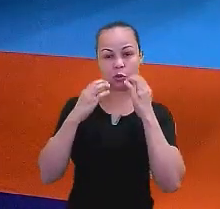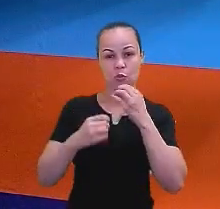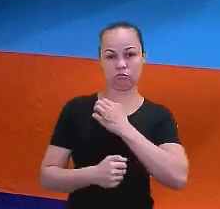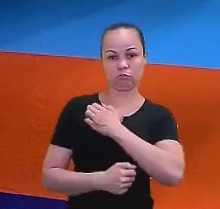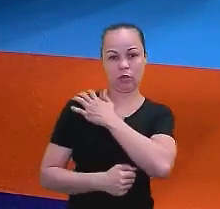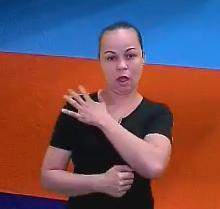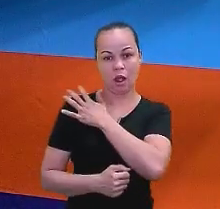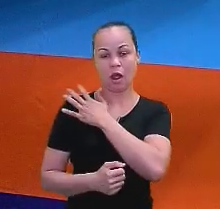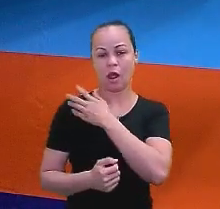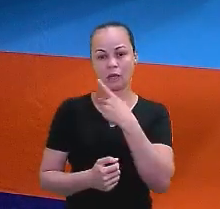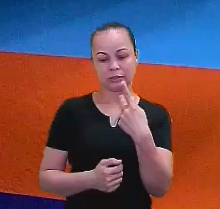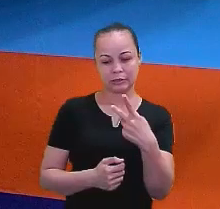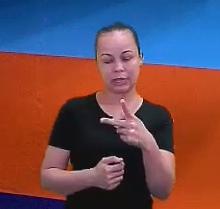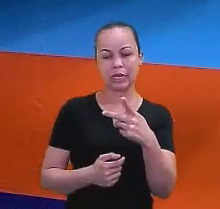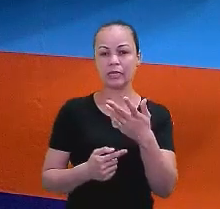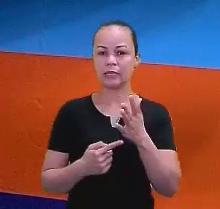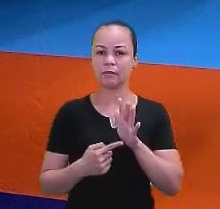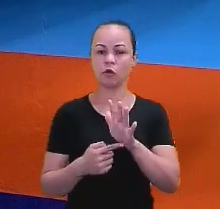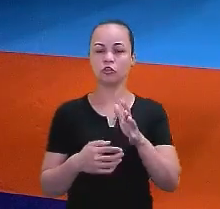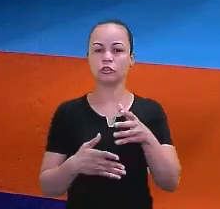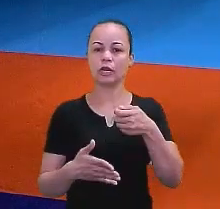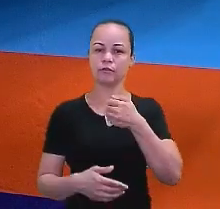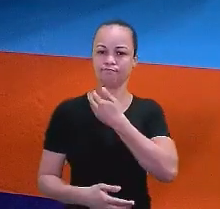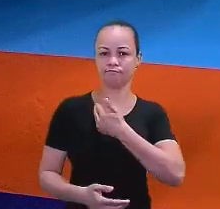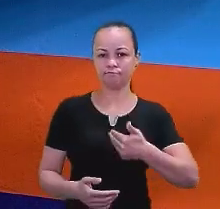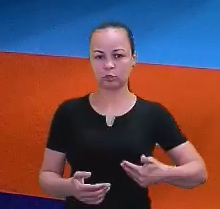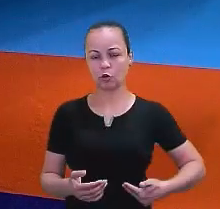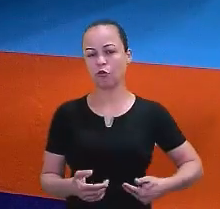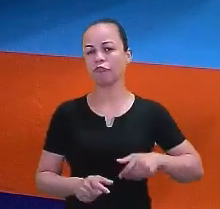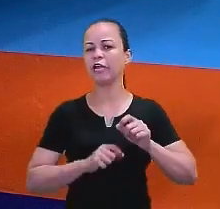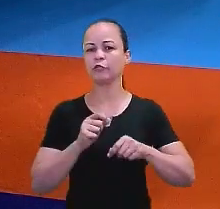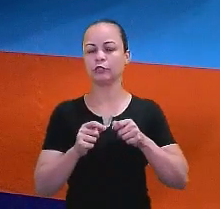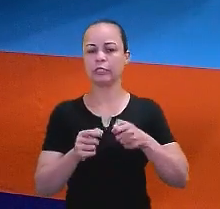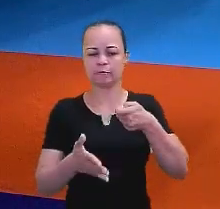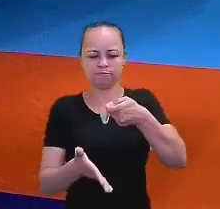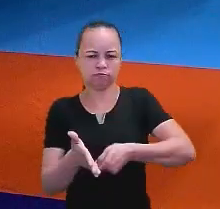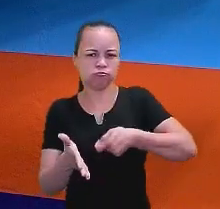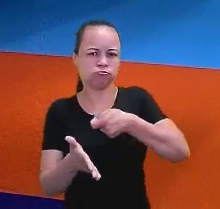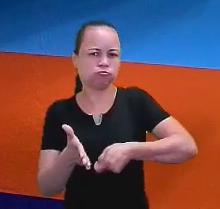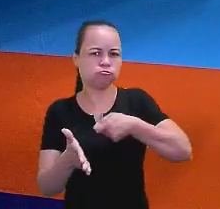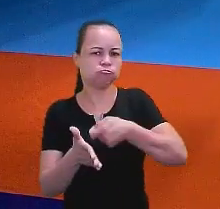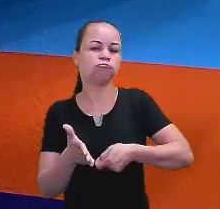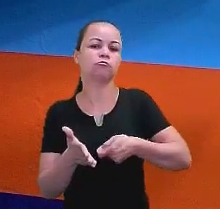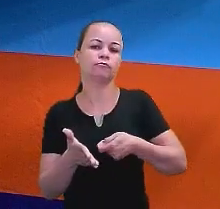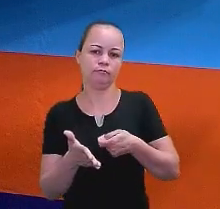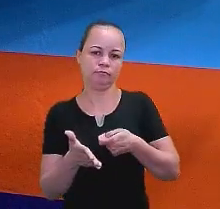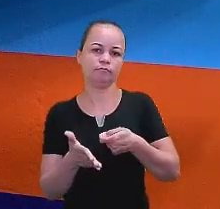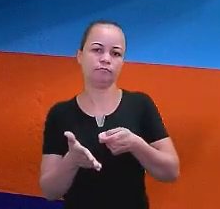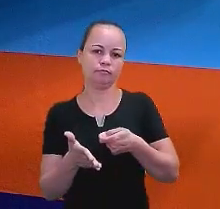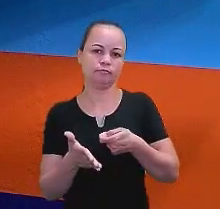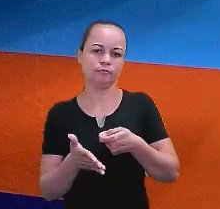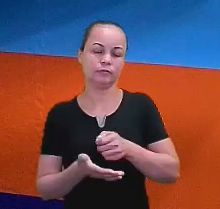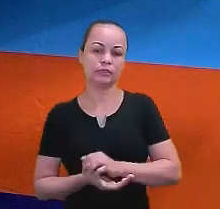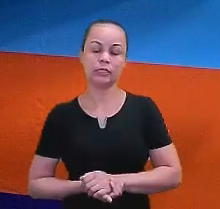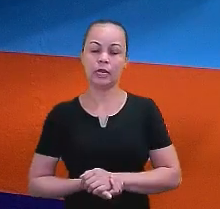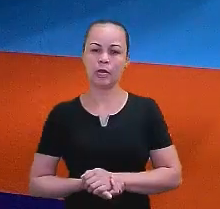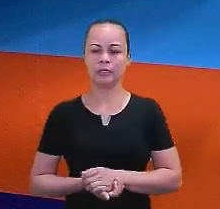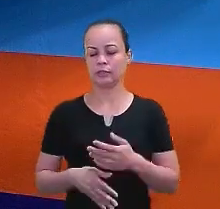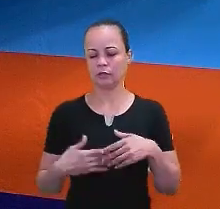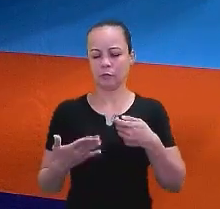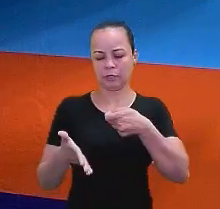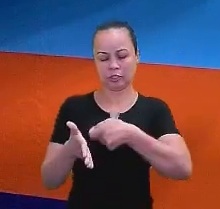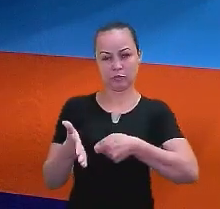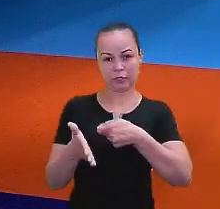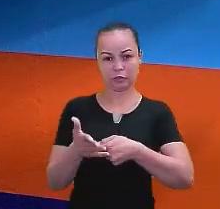considerado um governo de mão de ferro, pelas repressões, tanto